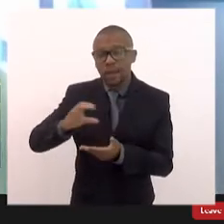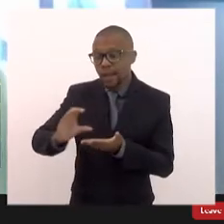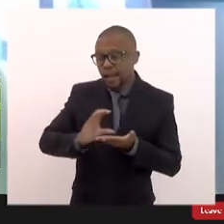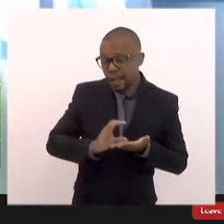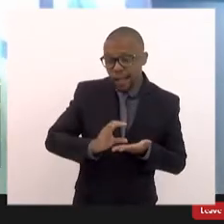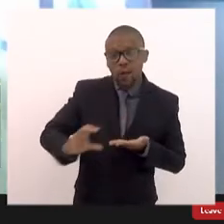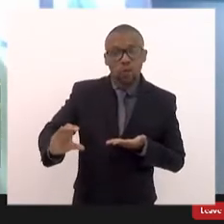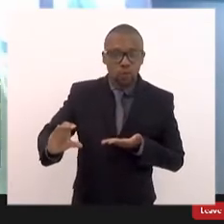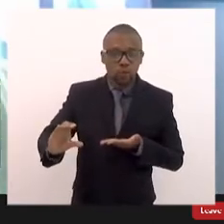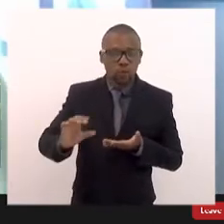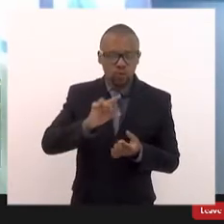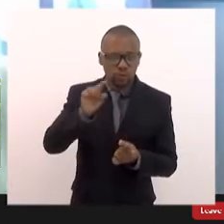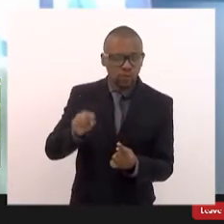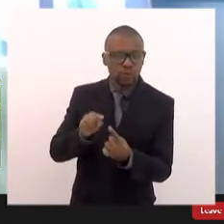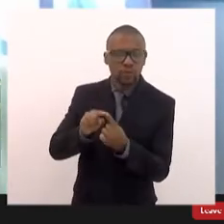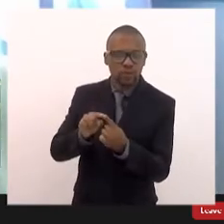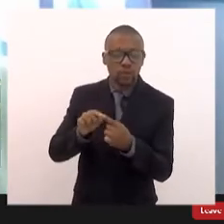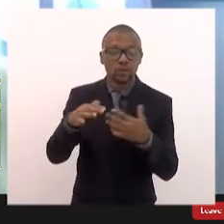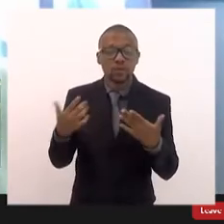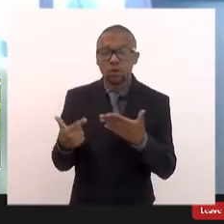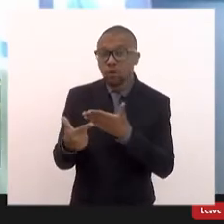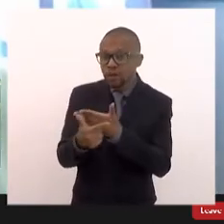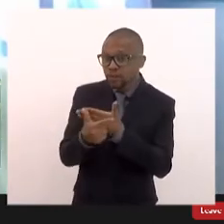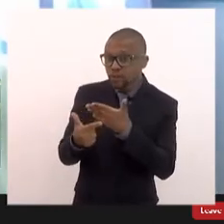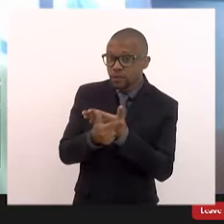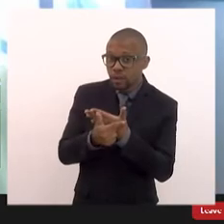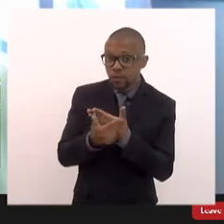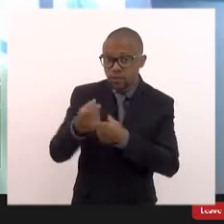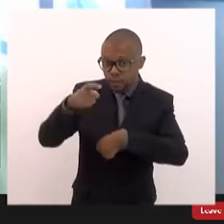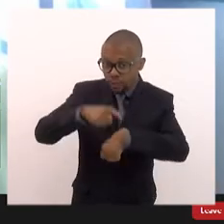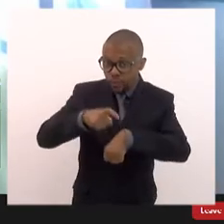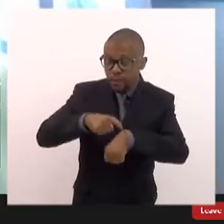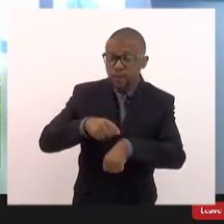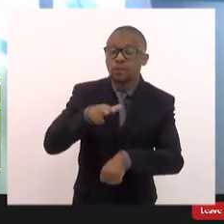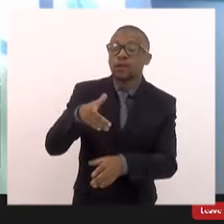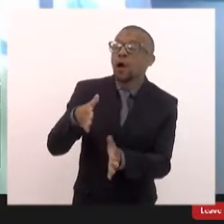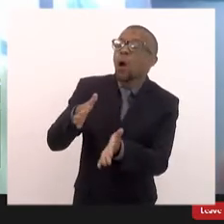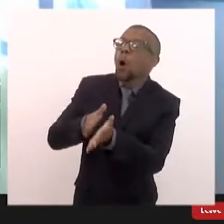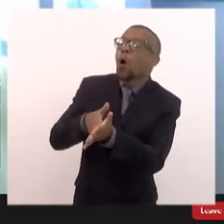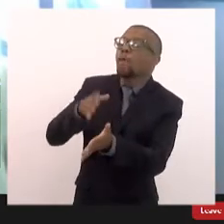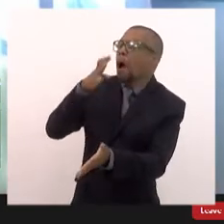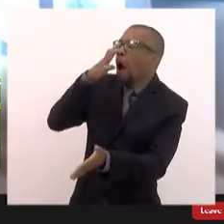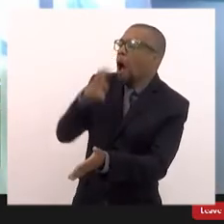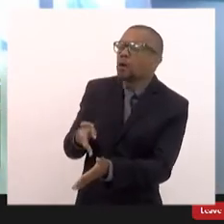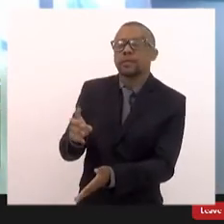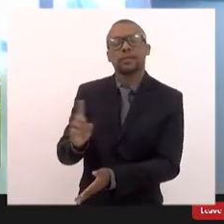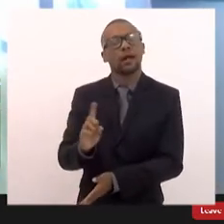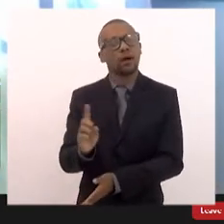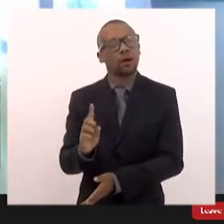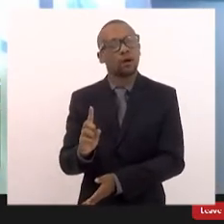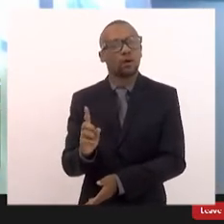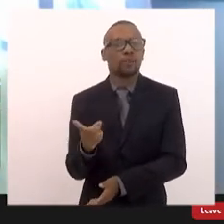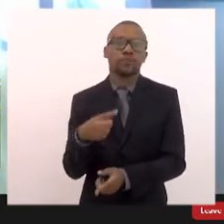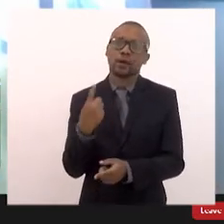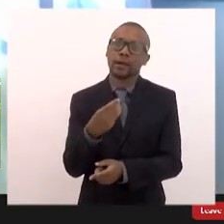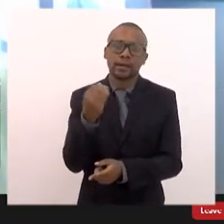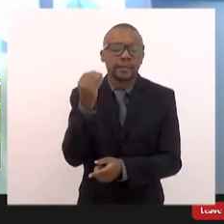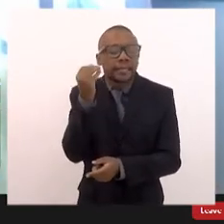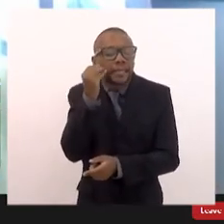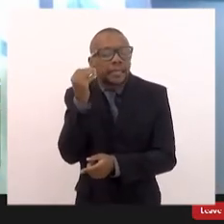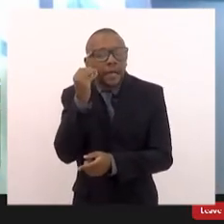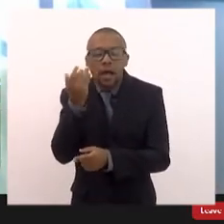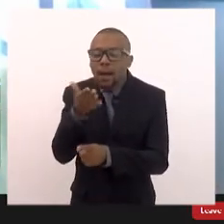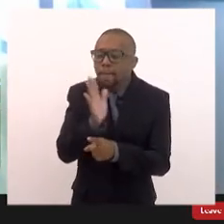isso. Então, a nossa função aqui não é apenas cobrar, né? É também tentar ajudar,